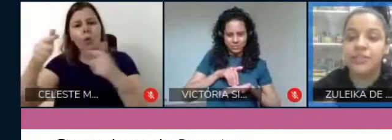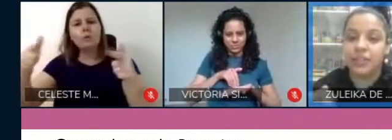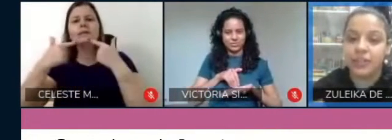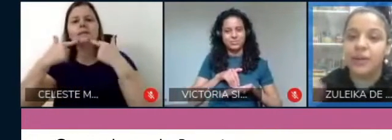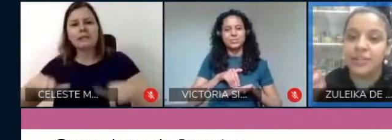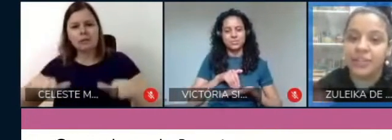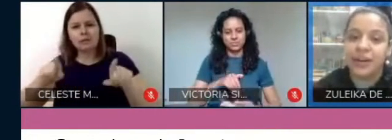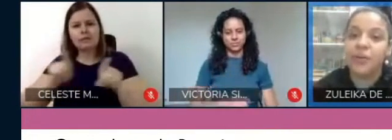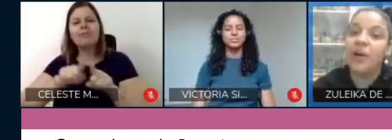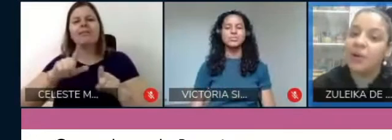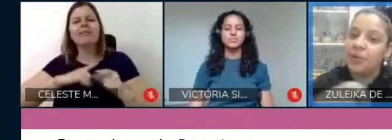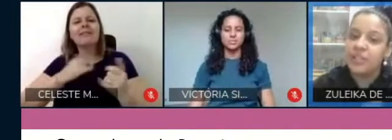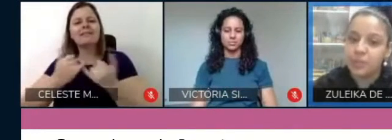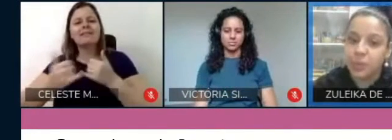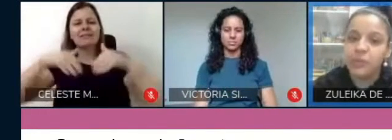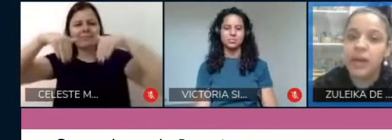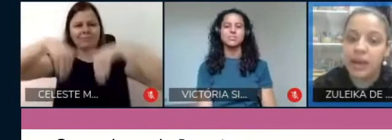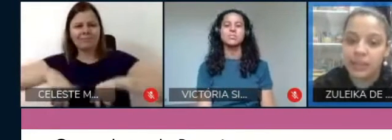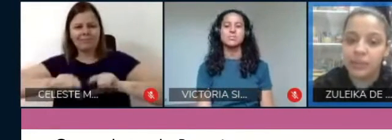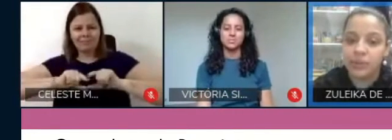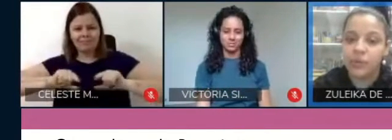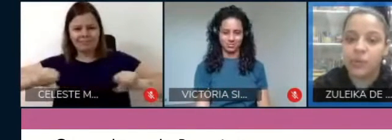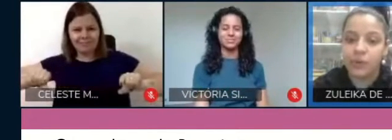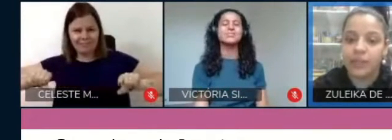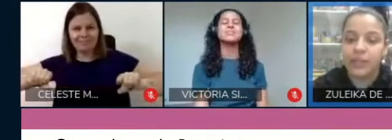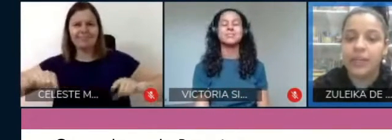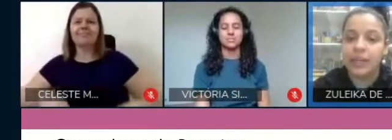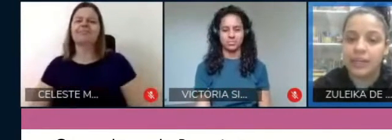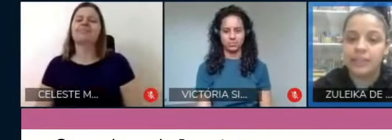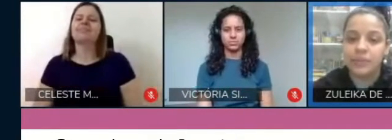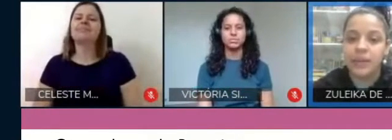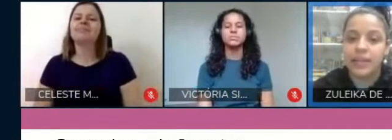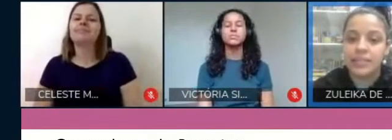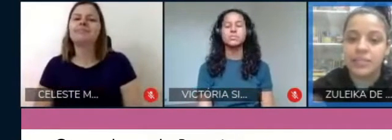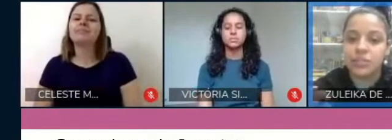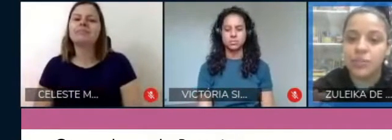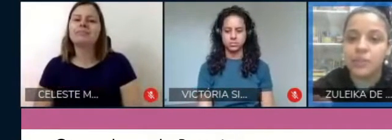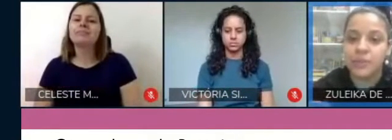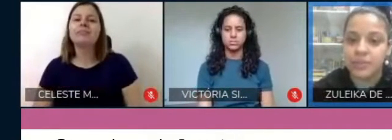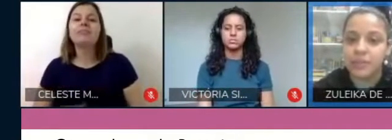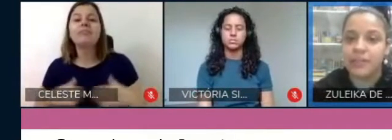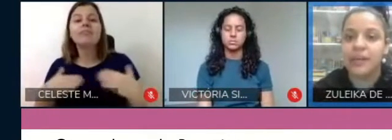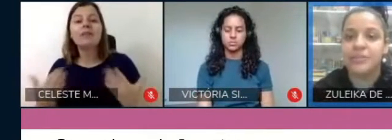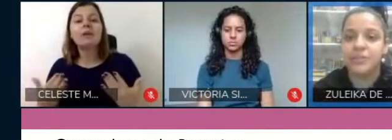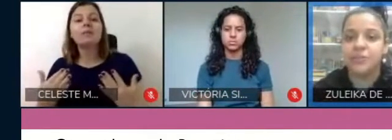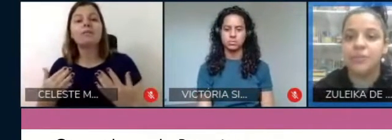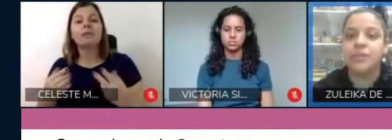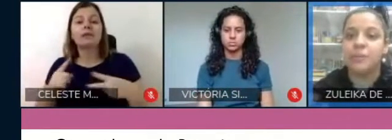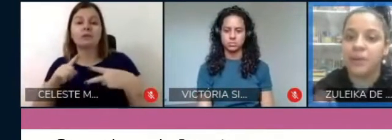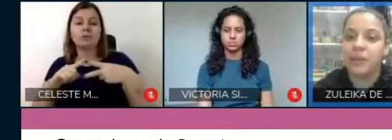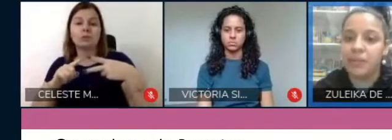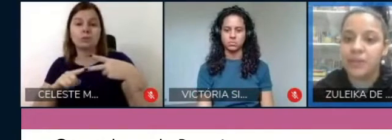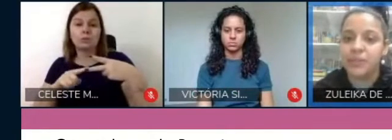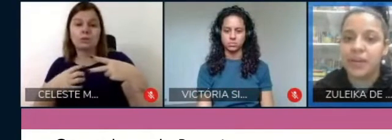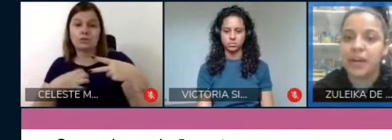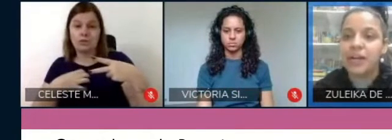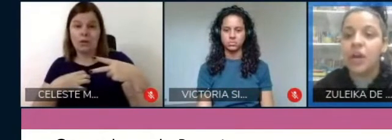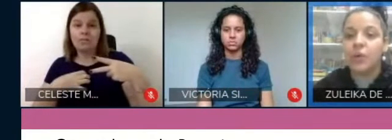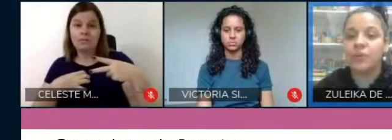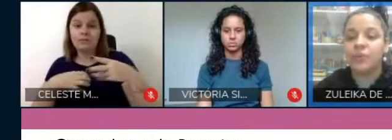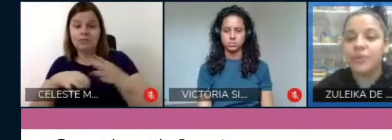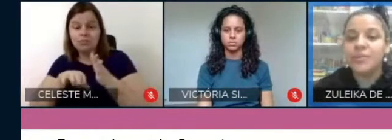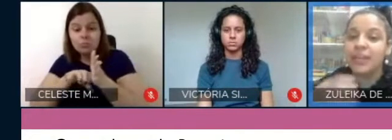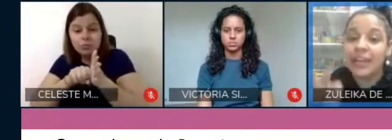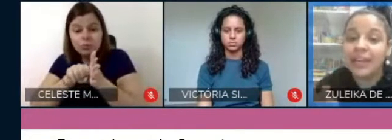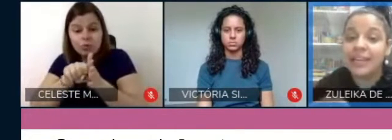né? Desde que o radical corresponda àquilo que eu coloquei. Então, essas duas possibilidades de busca podem me